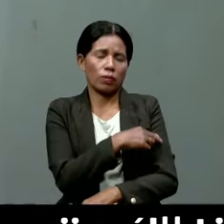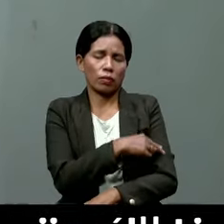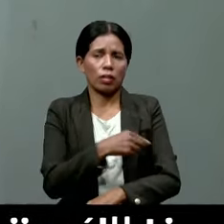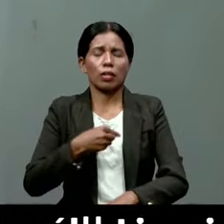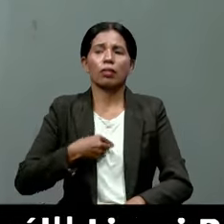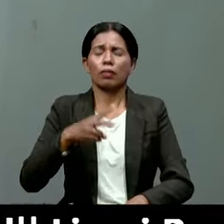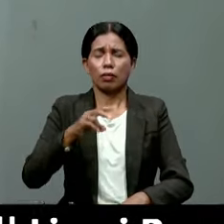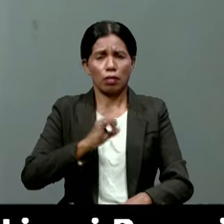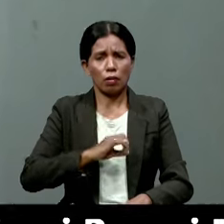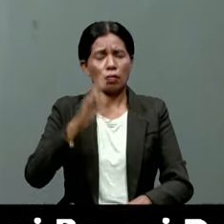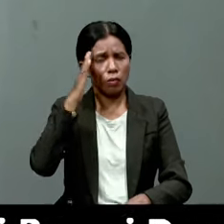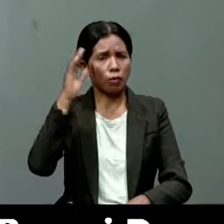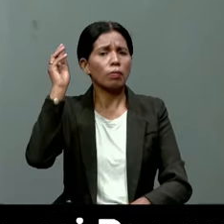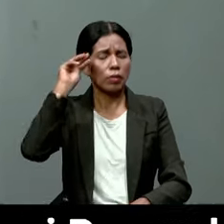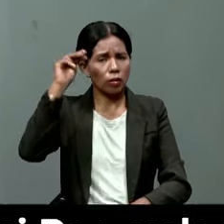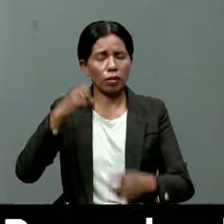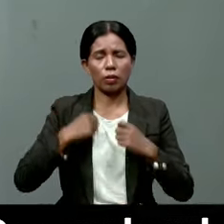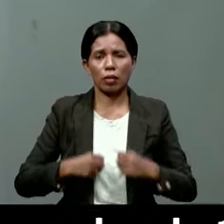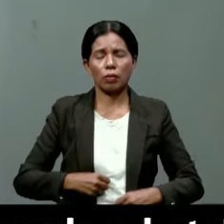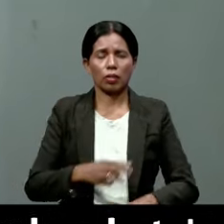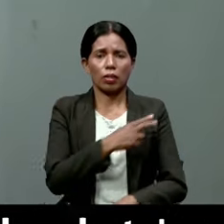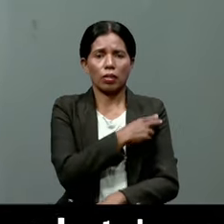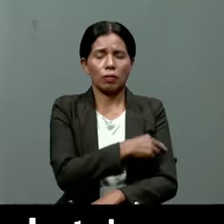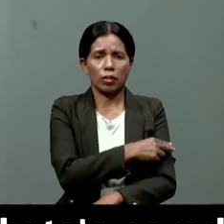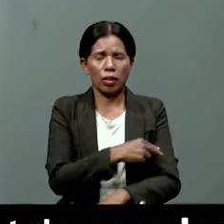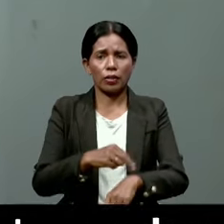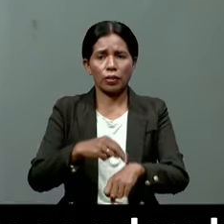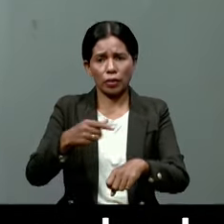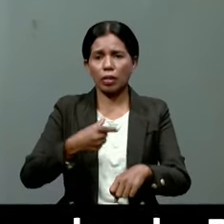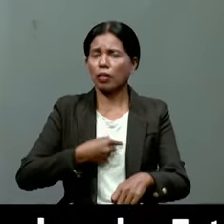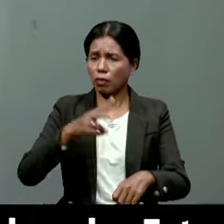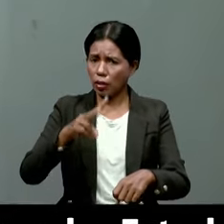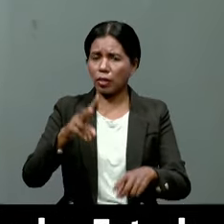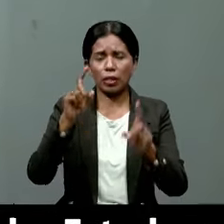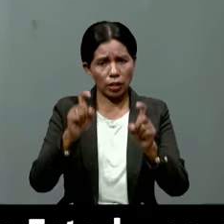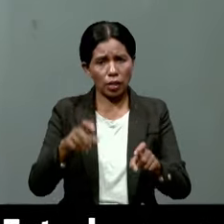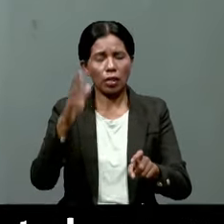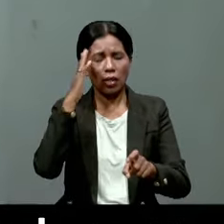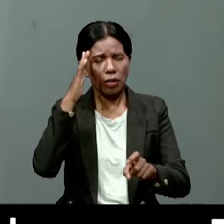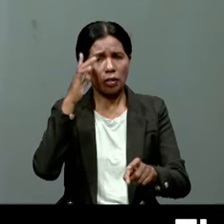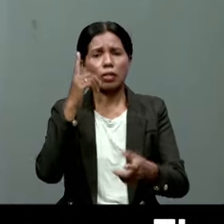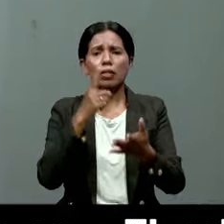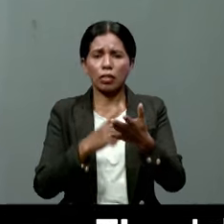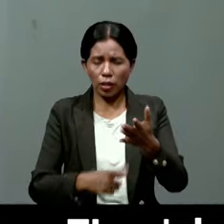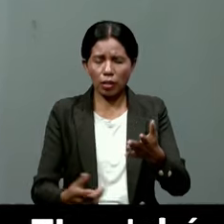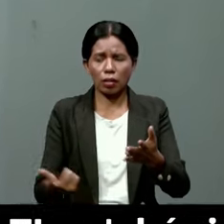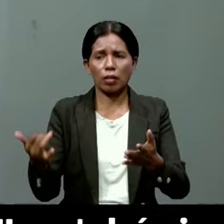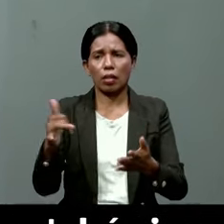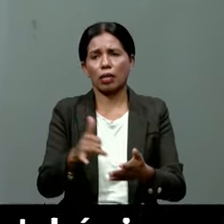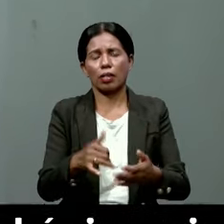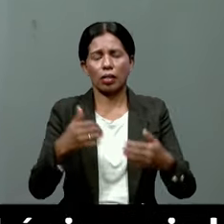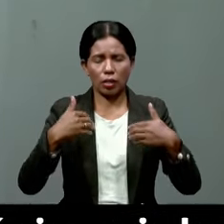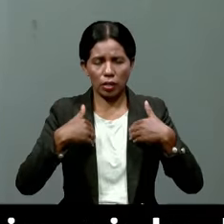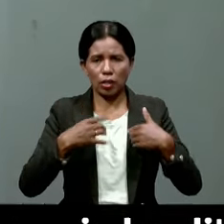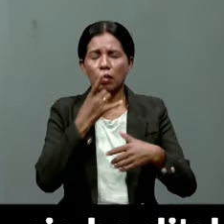noing Ministério Saúde lili Hospital Nacional Guido Valadares tem que hawa noing ona consequência selo kusi mosu ahemate